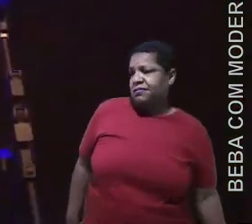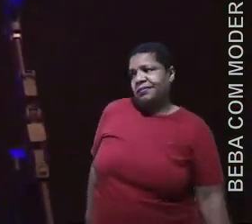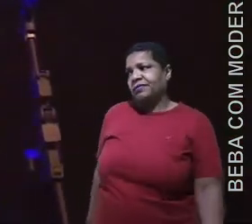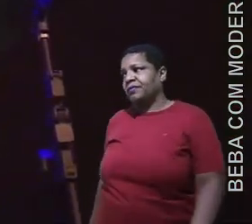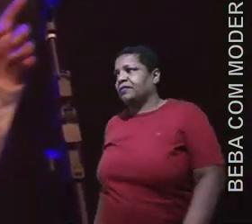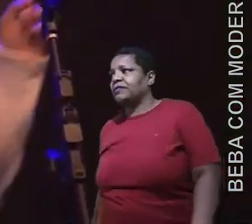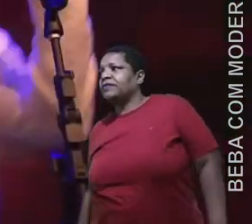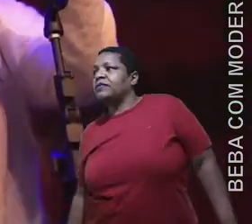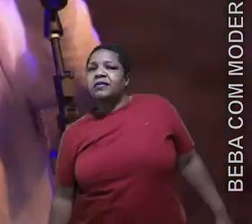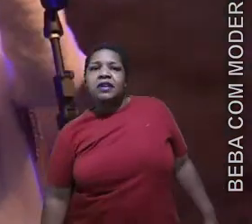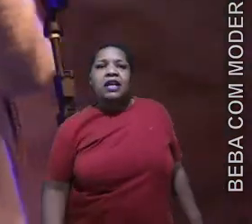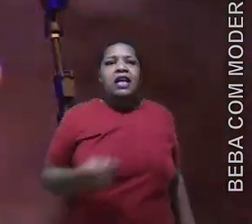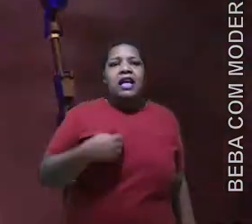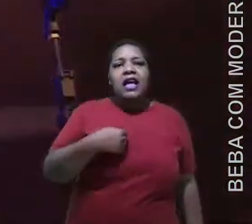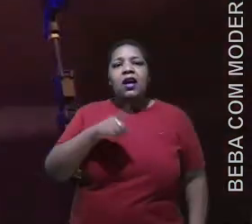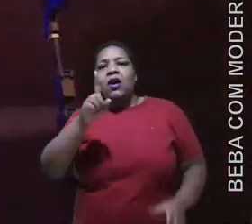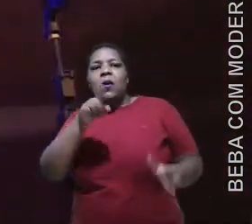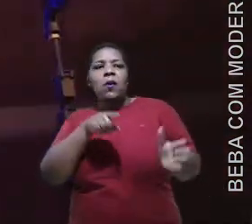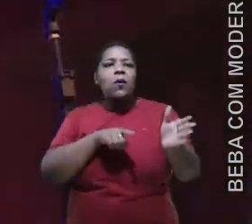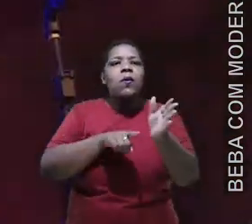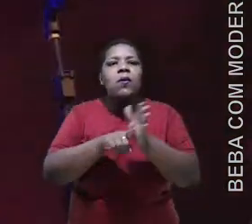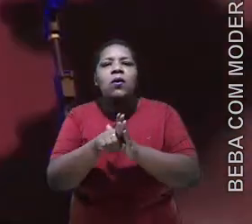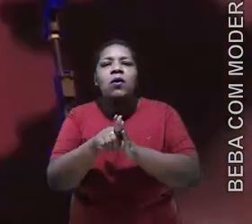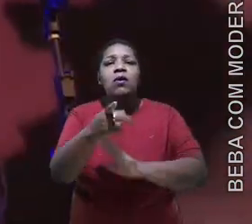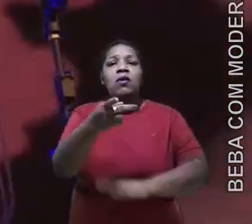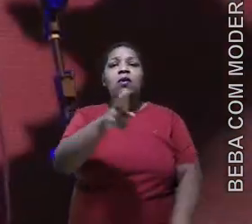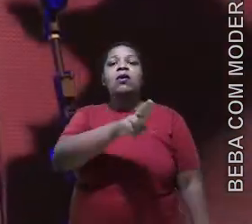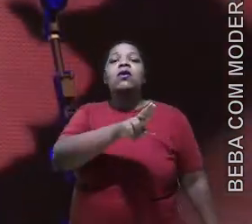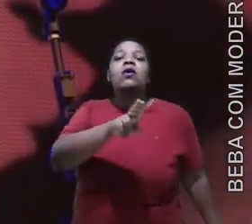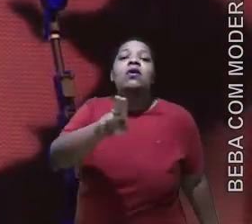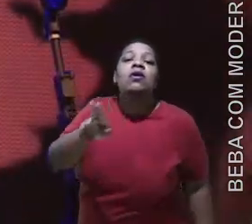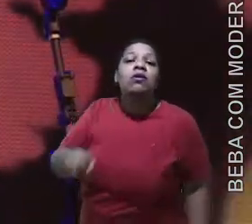entendeu Não